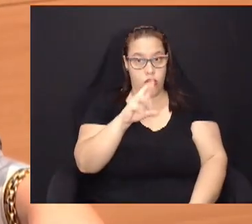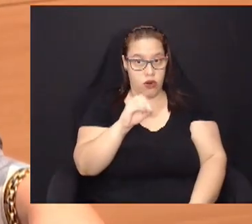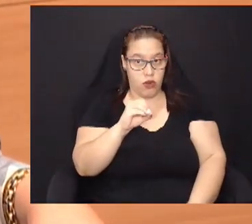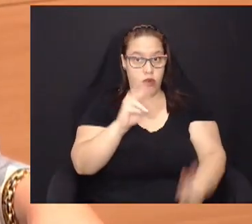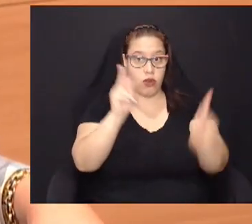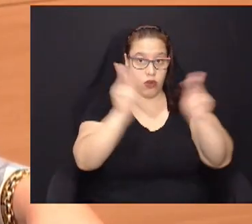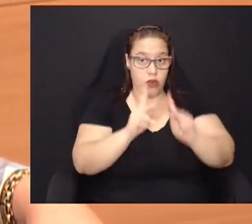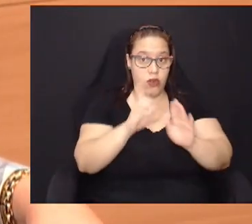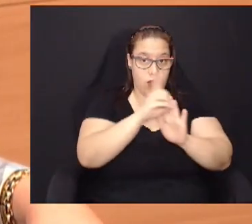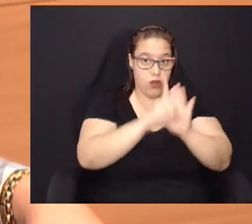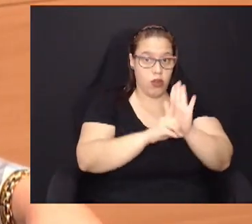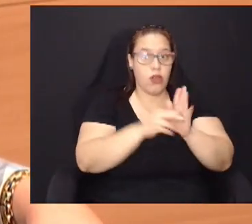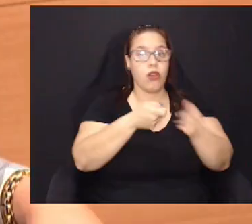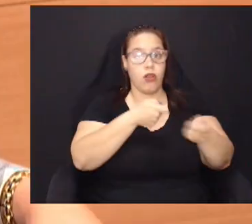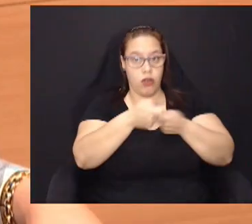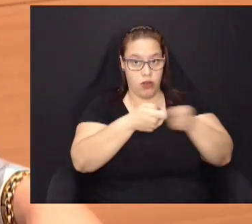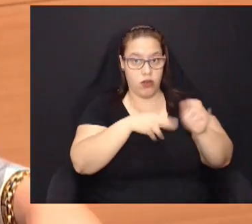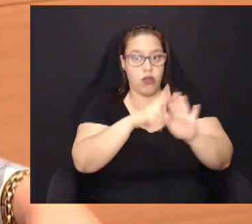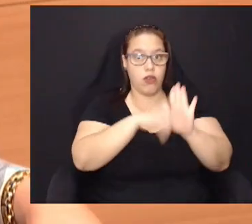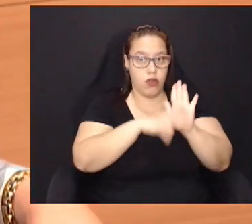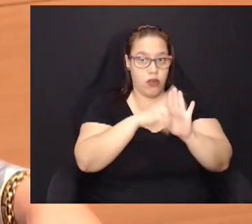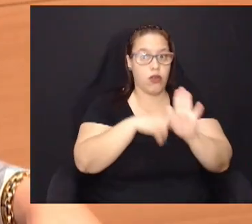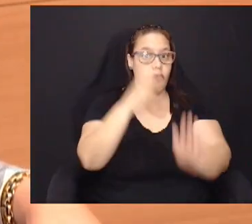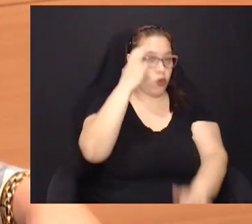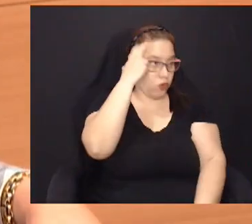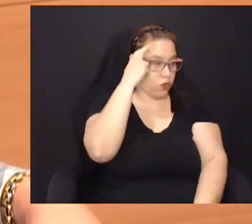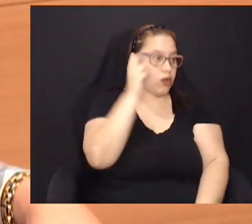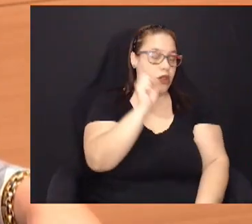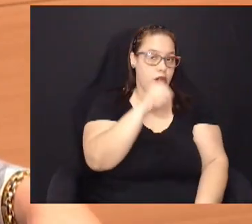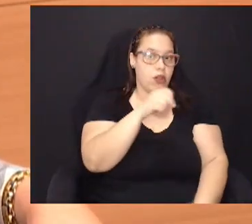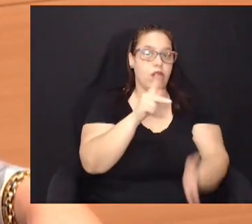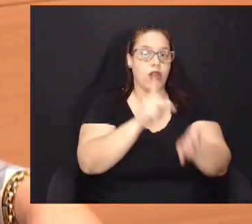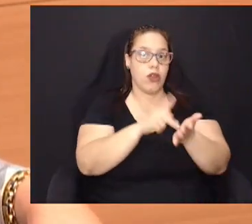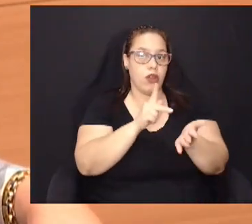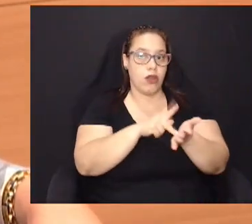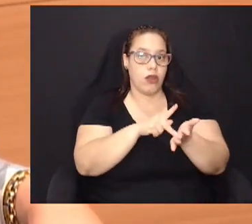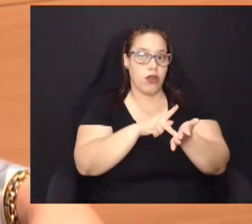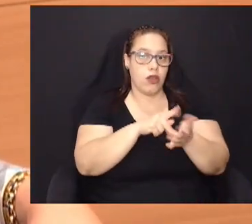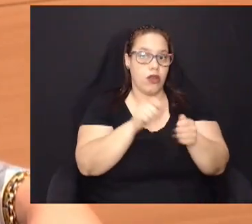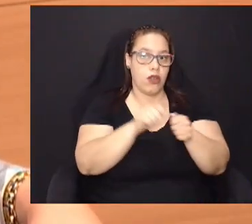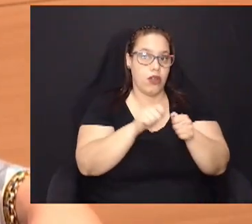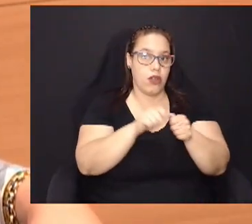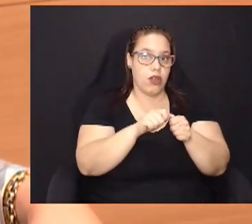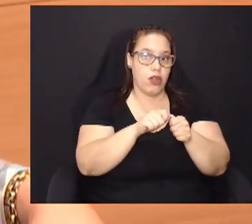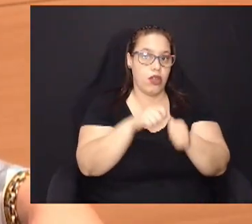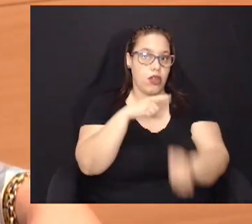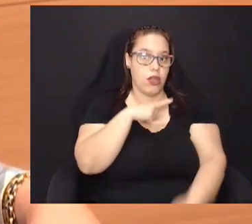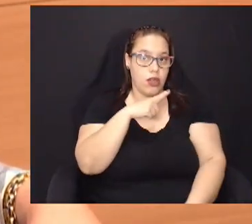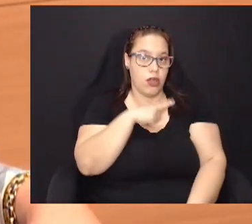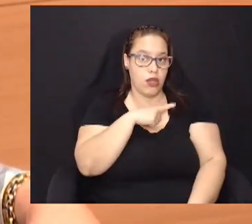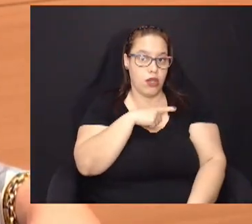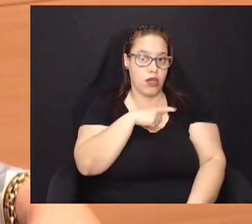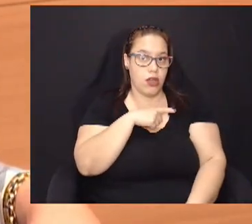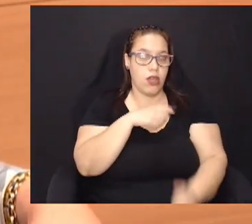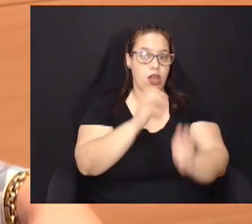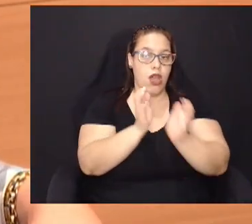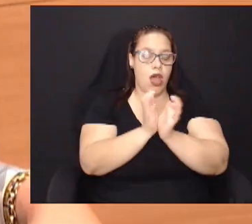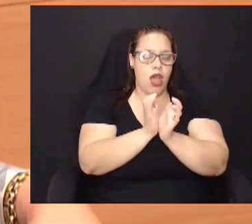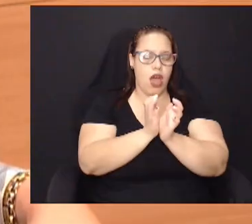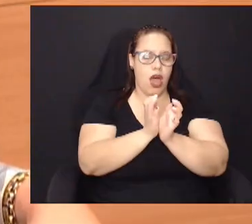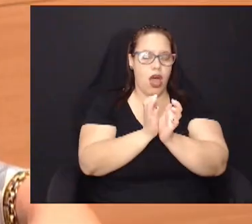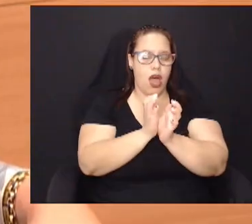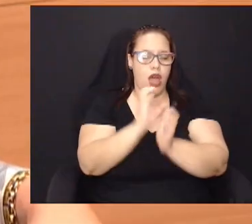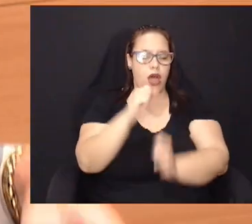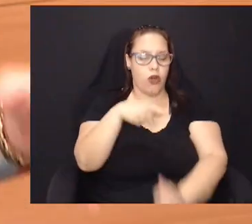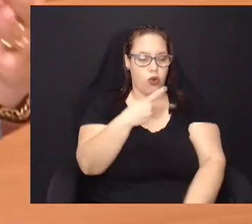decreto regulamentando isso com a cultura. Com vidraça e tudo. Na verdade, a gente vai fazer como tem a concha acústica, vereadora. A concha